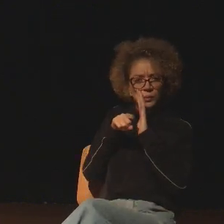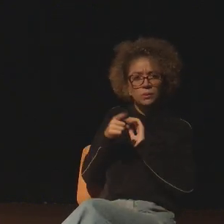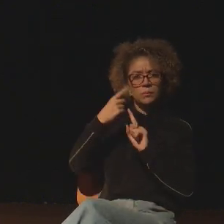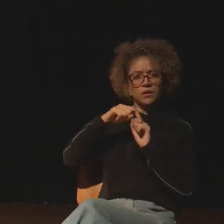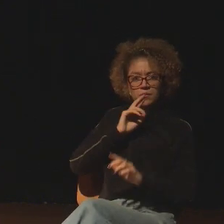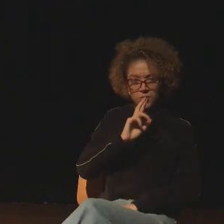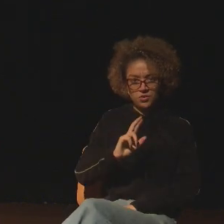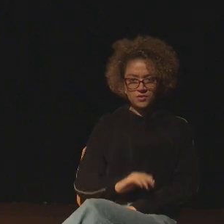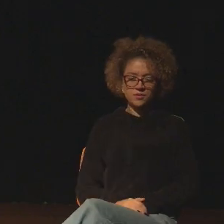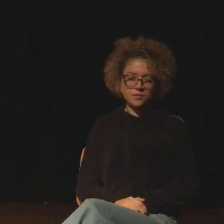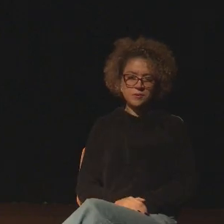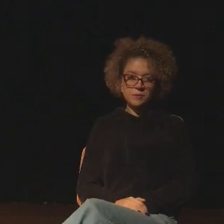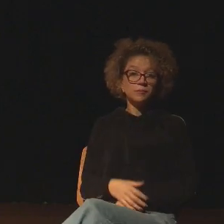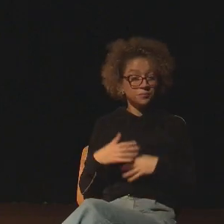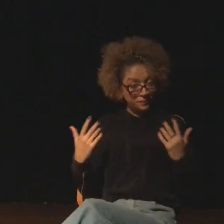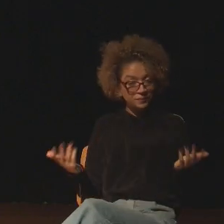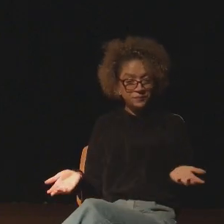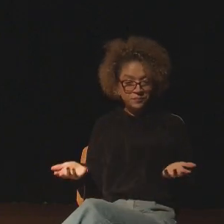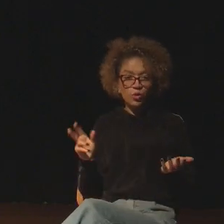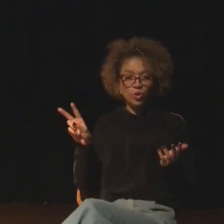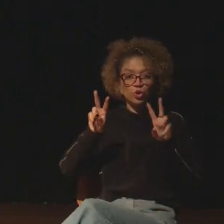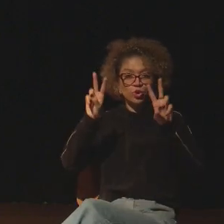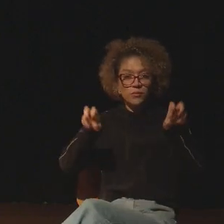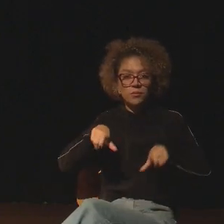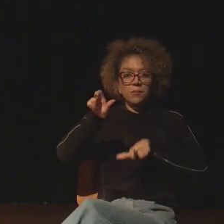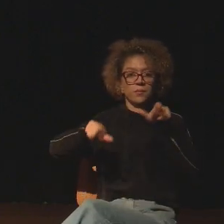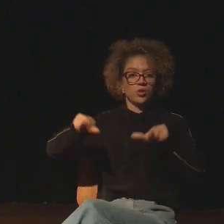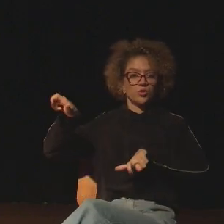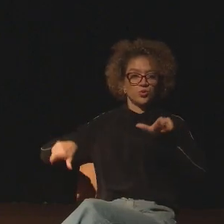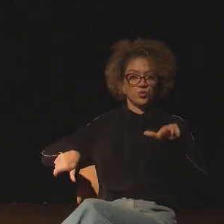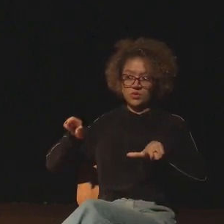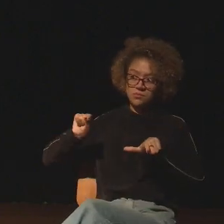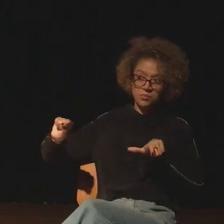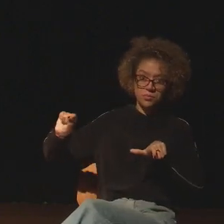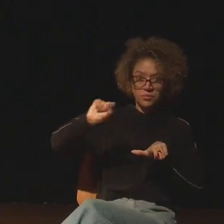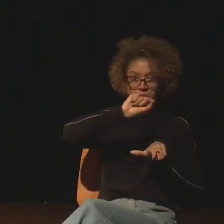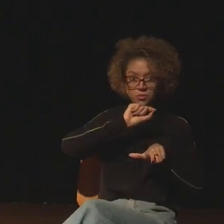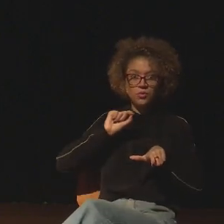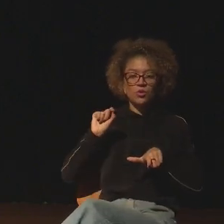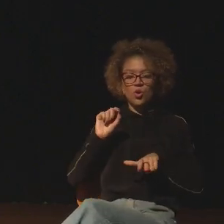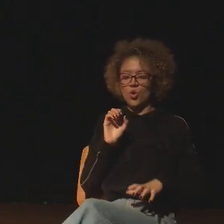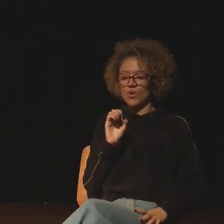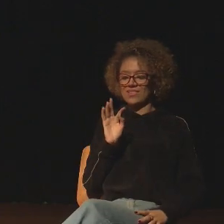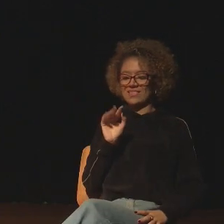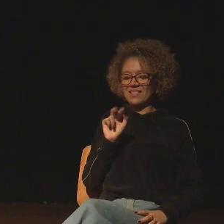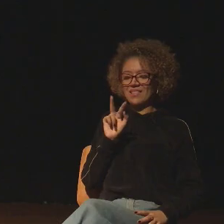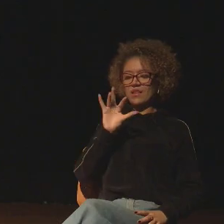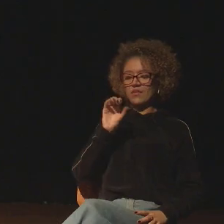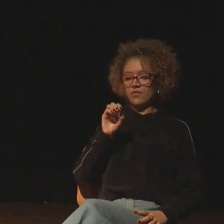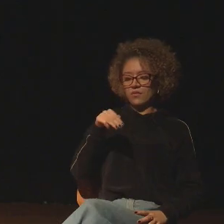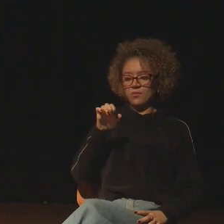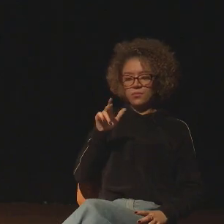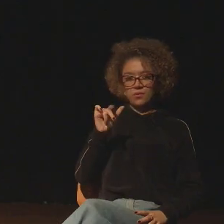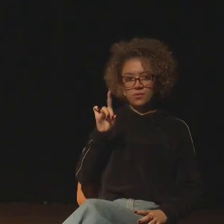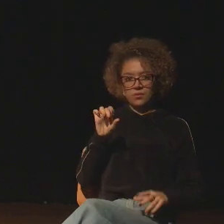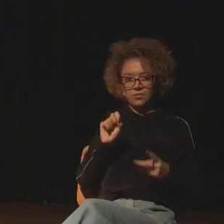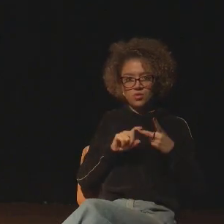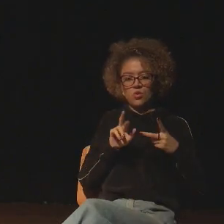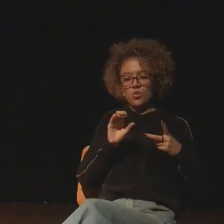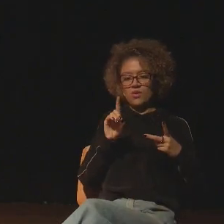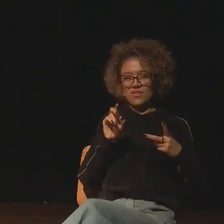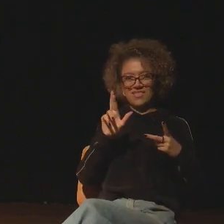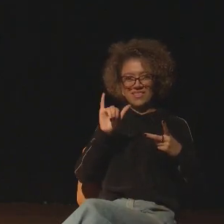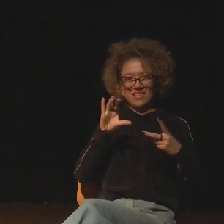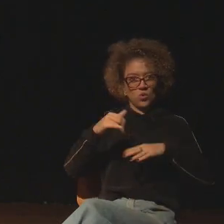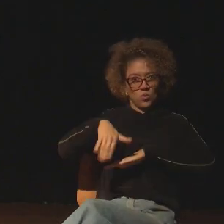Então, inicialmente, qual a relação das pessoas com a Otávio Mendes e a Rodrigo Lefebvre? A